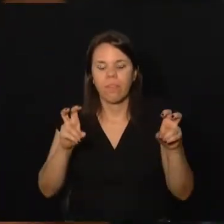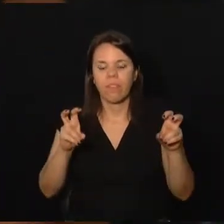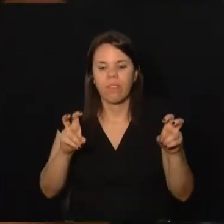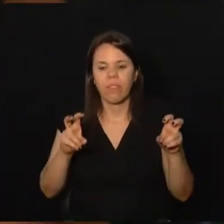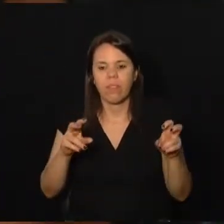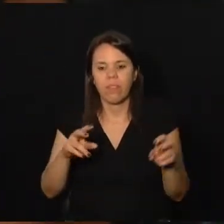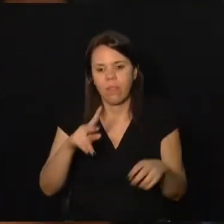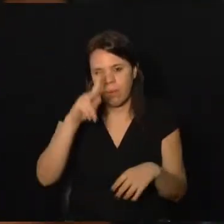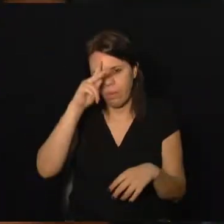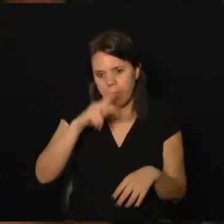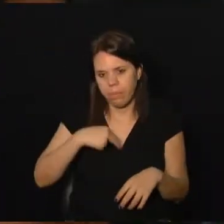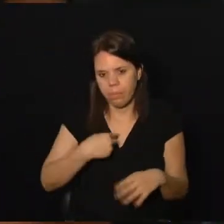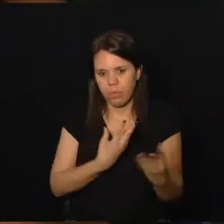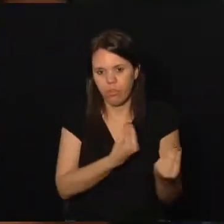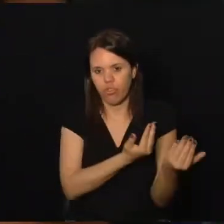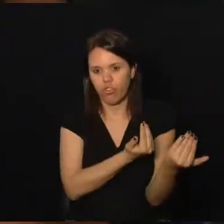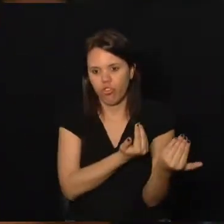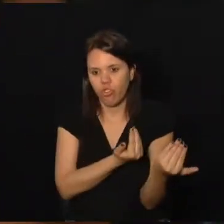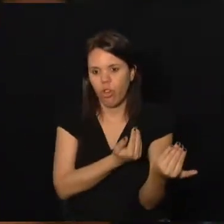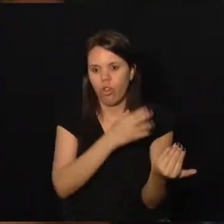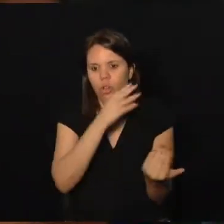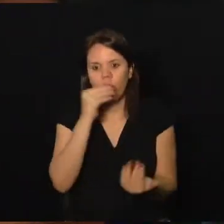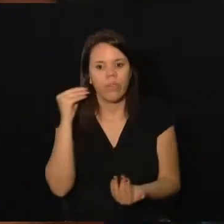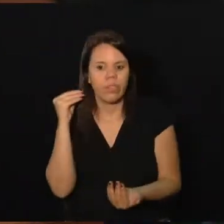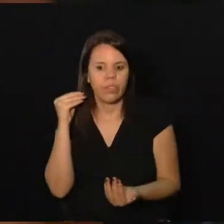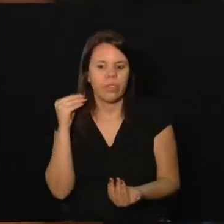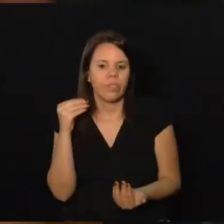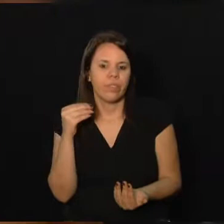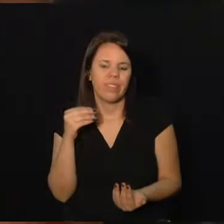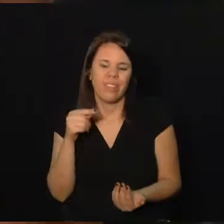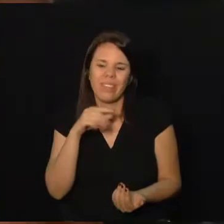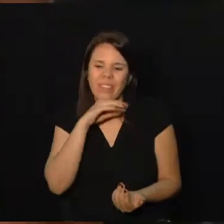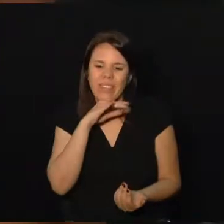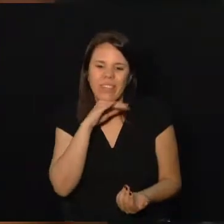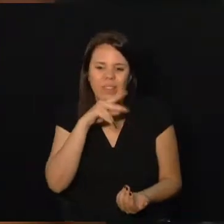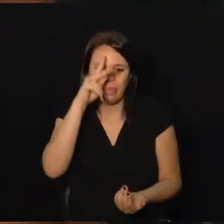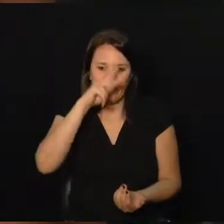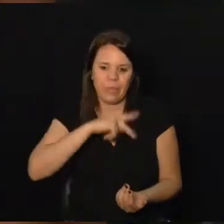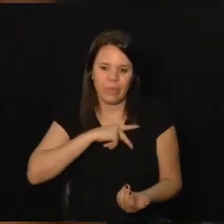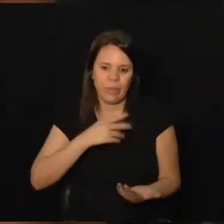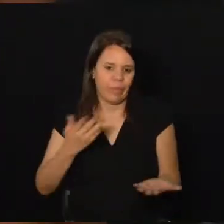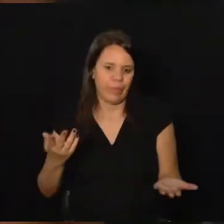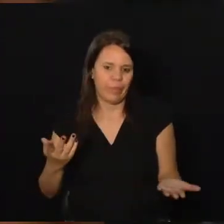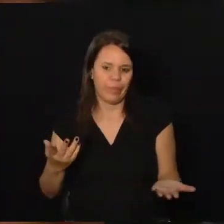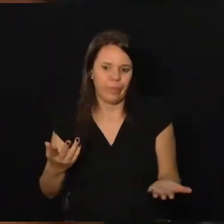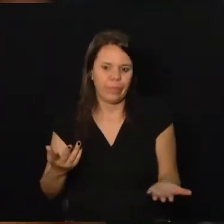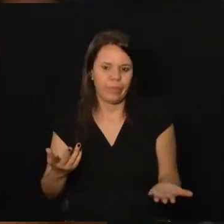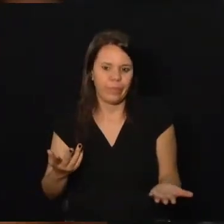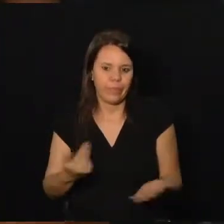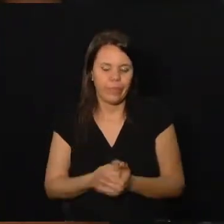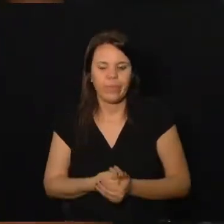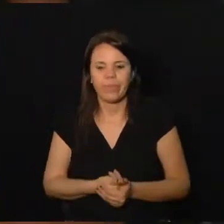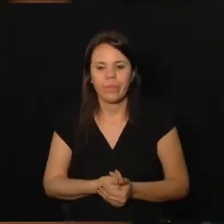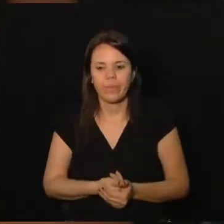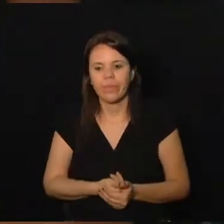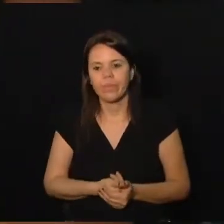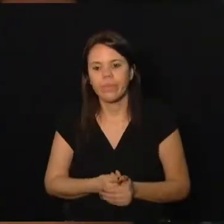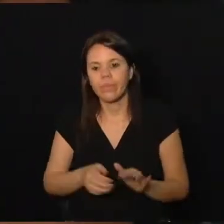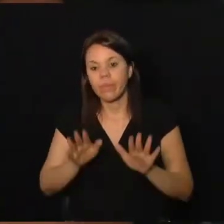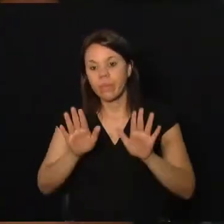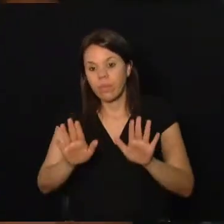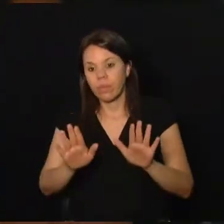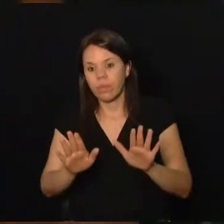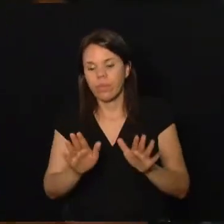mesmo, muitos jovens e adolescentes já vê uma crença negativa de si mesmo, né? E também, apesar de